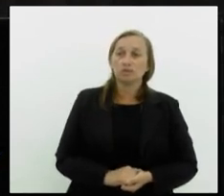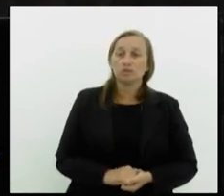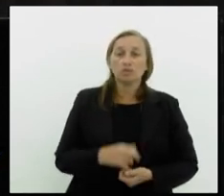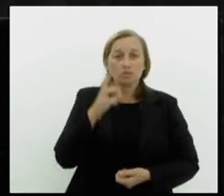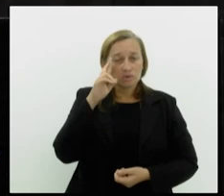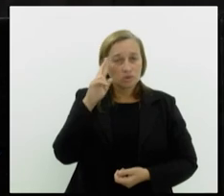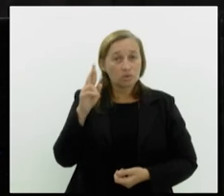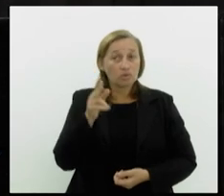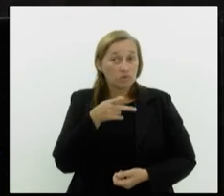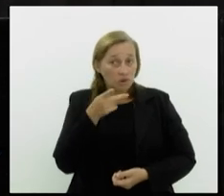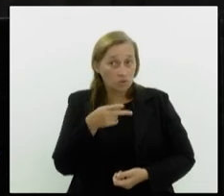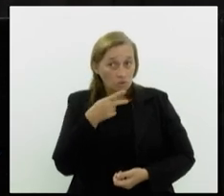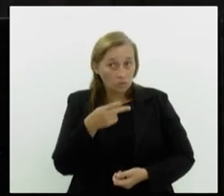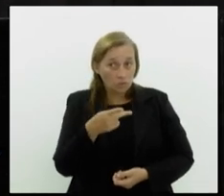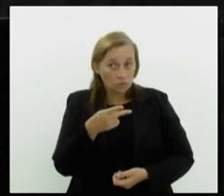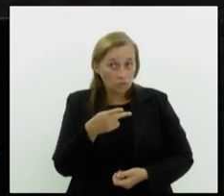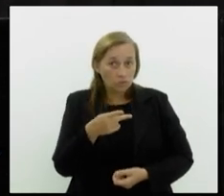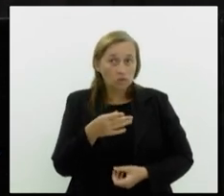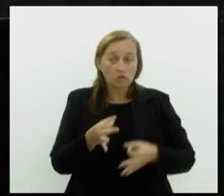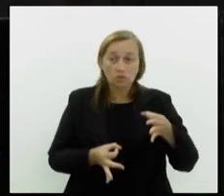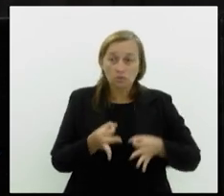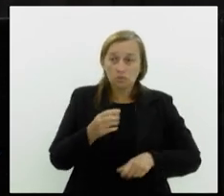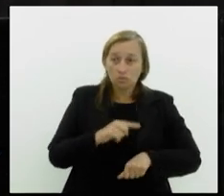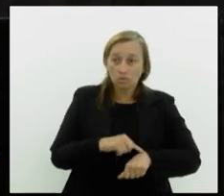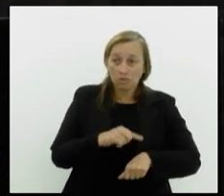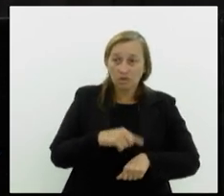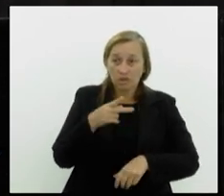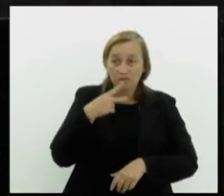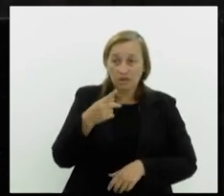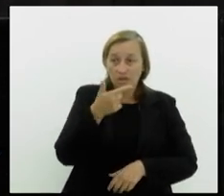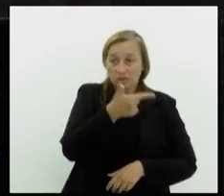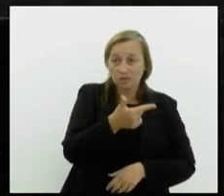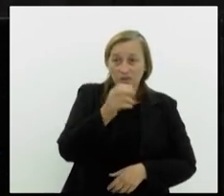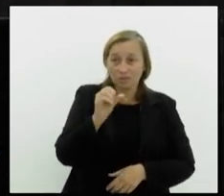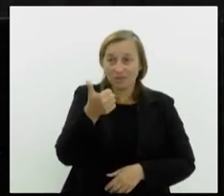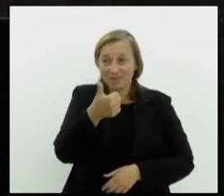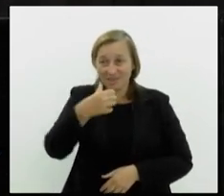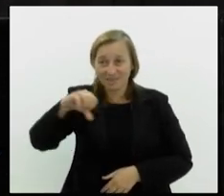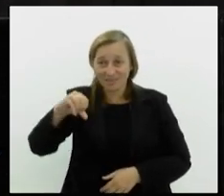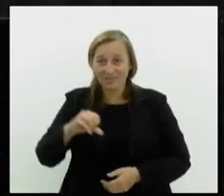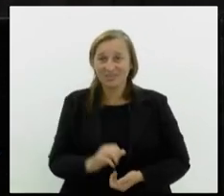apartou no justo momento que eu ia falar de 2019.